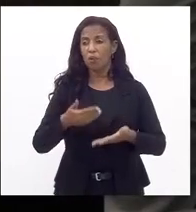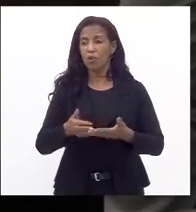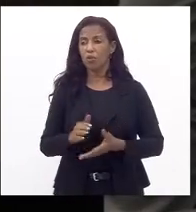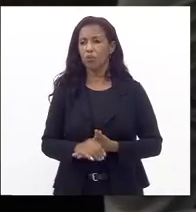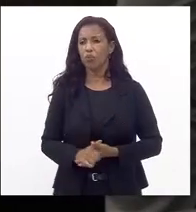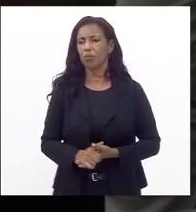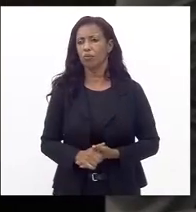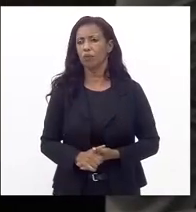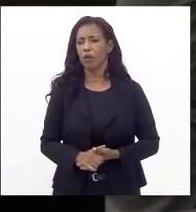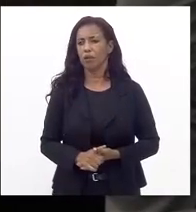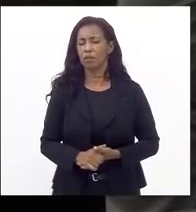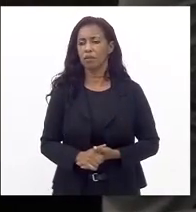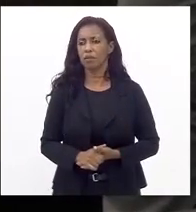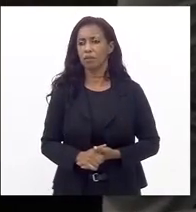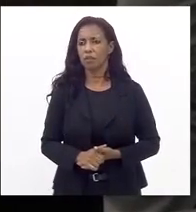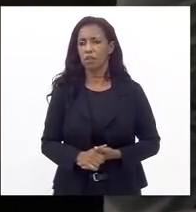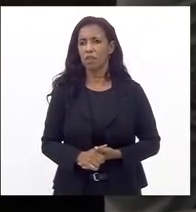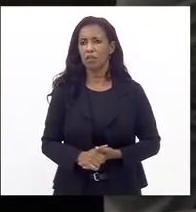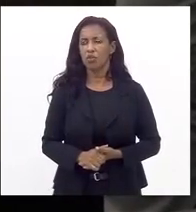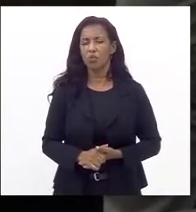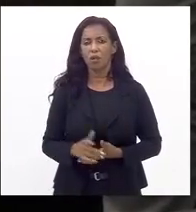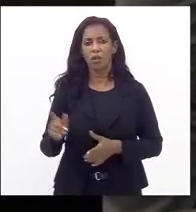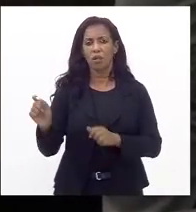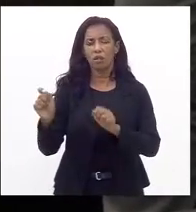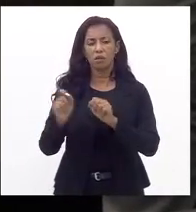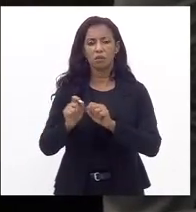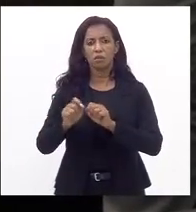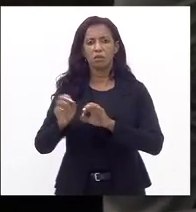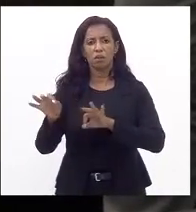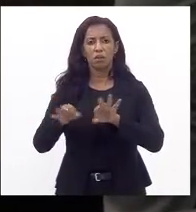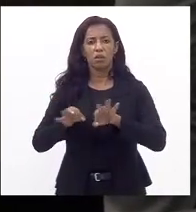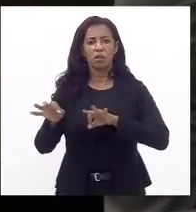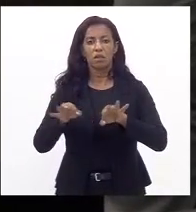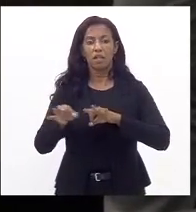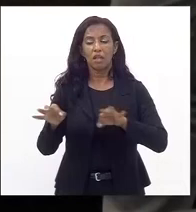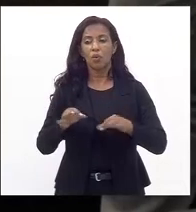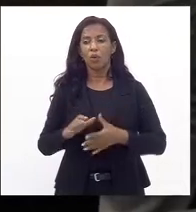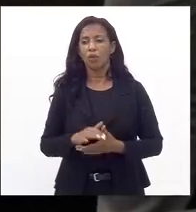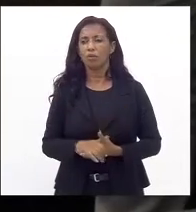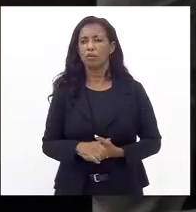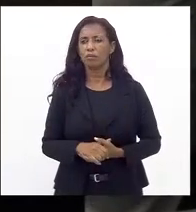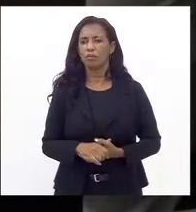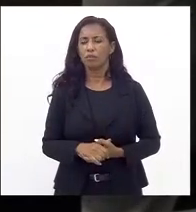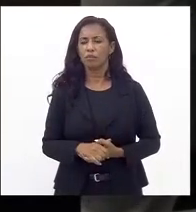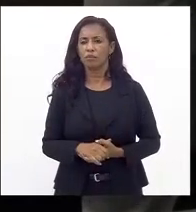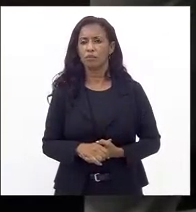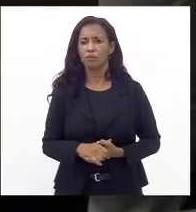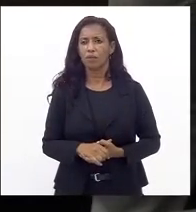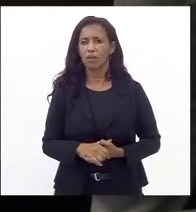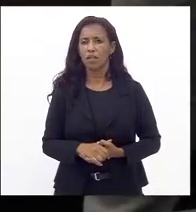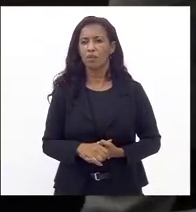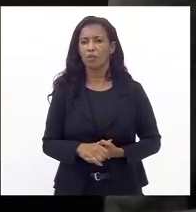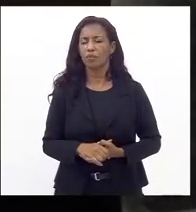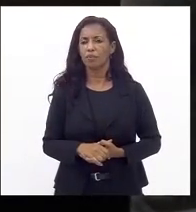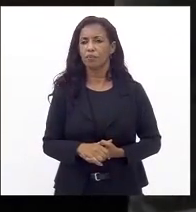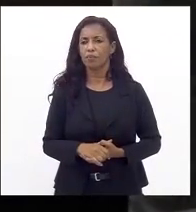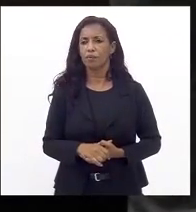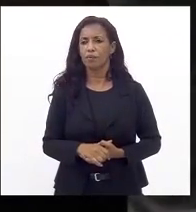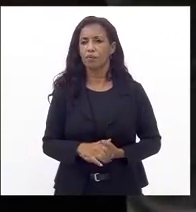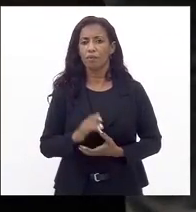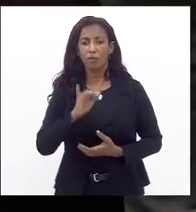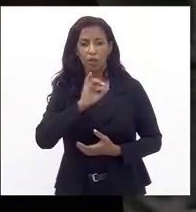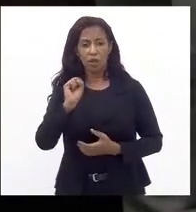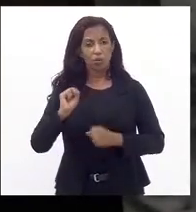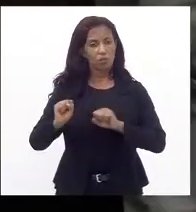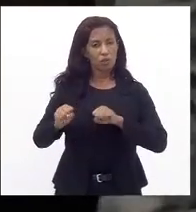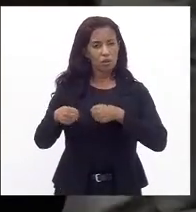Foram poucos muitos para gente fazer uma minimização de danos o e